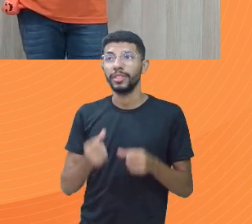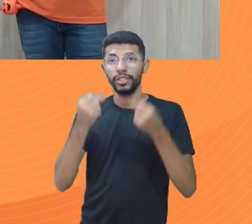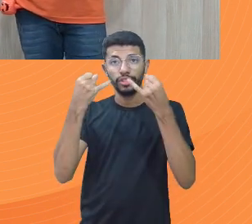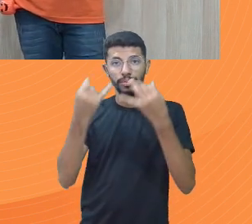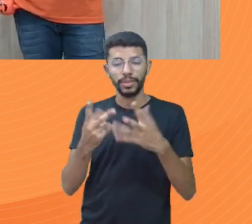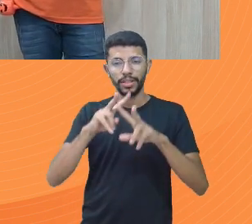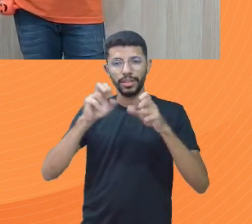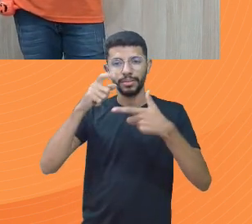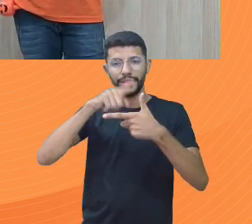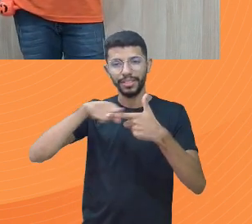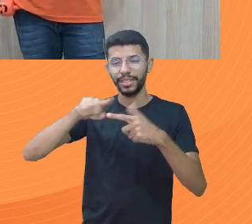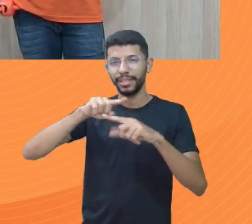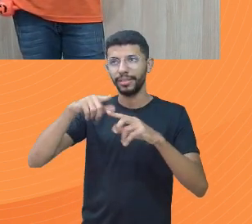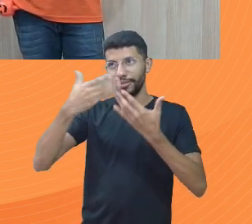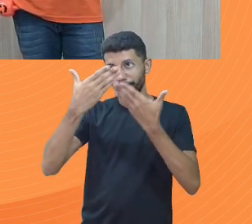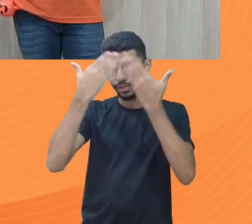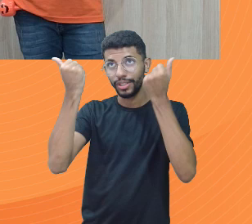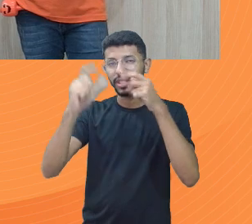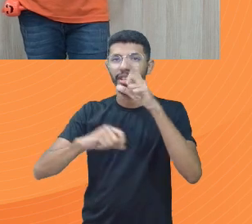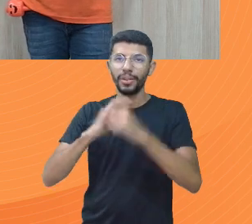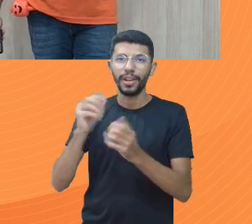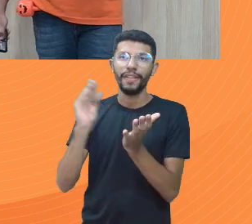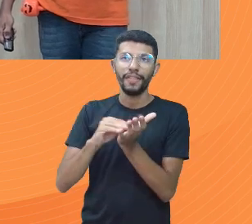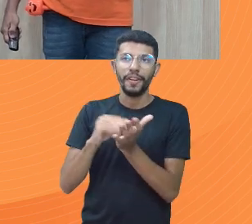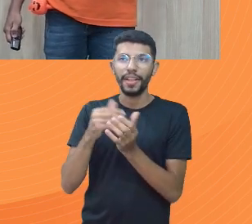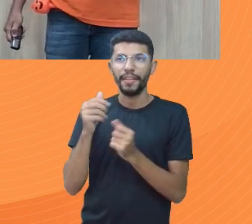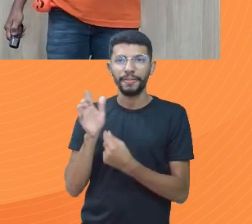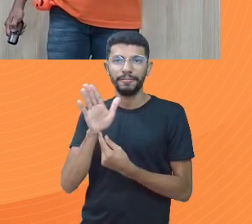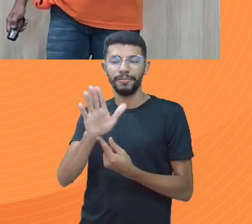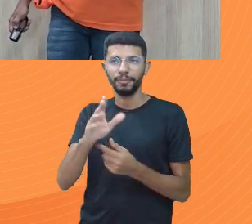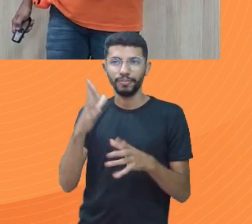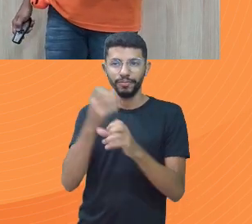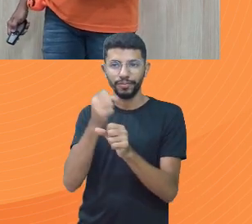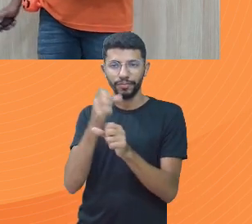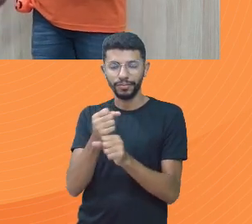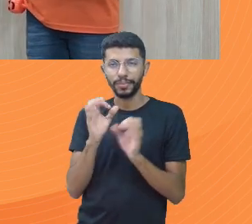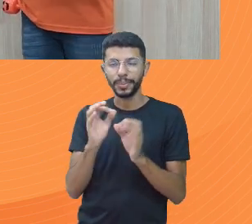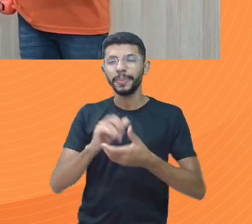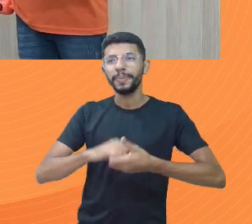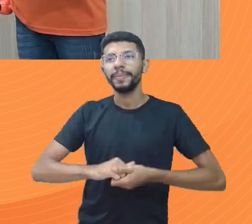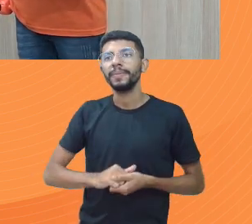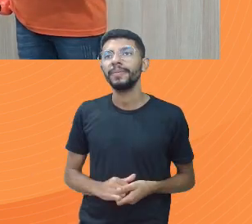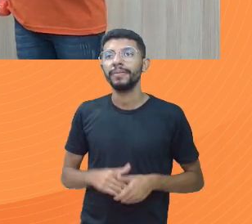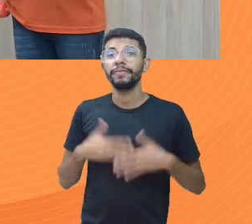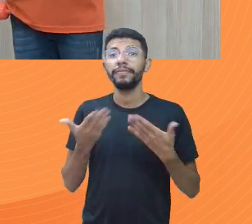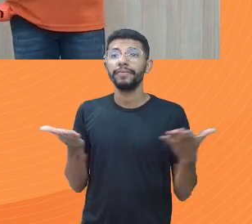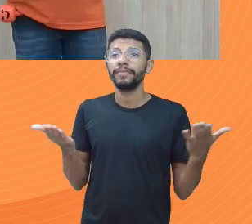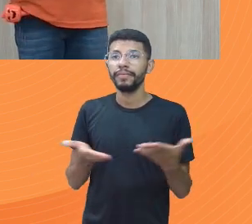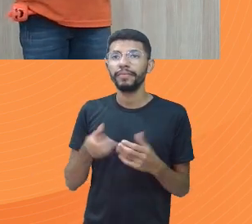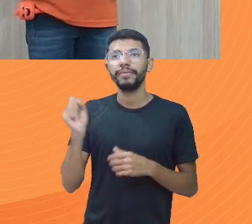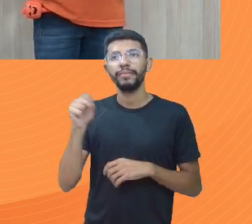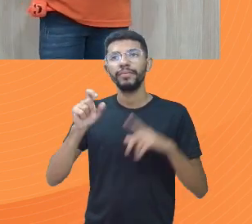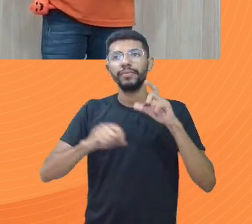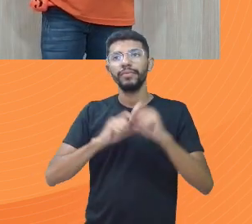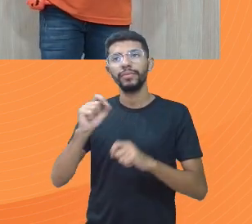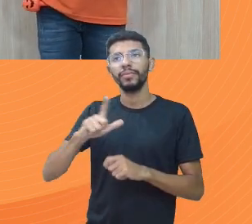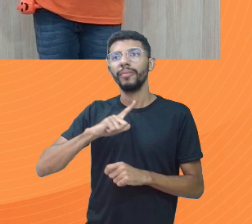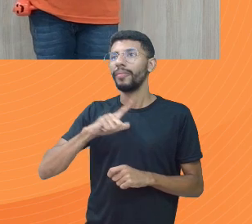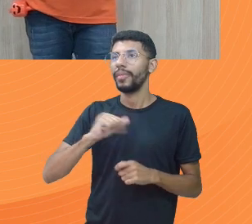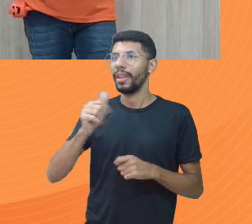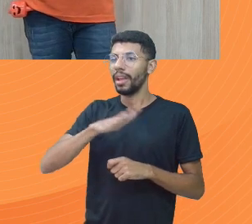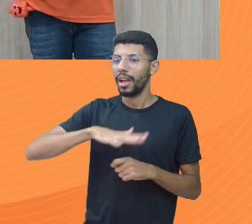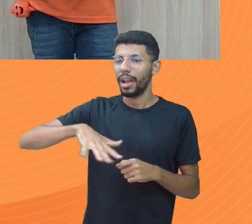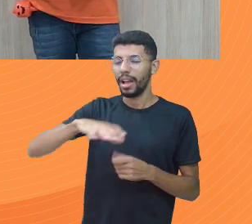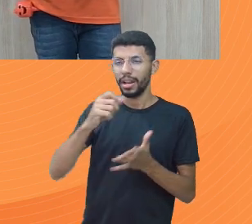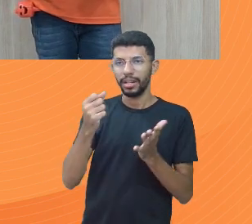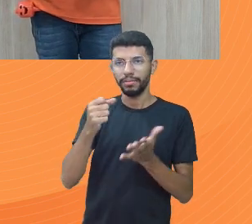de divisão e esqueci que está faltando fazer a soma. Então, ó, tenho agora sim a área das